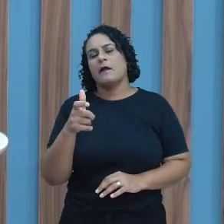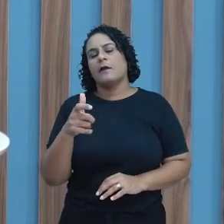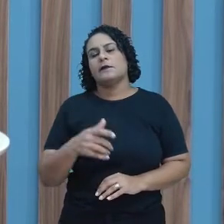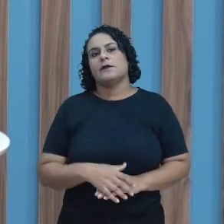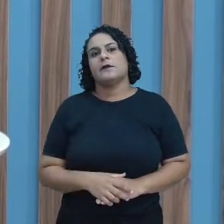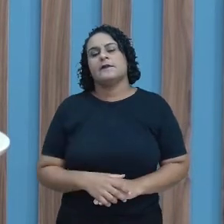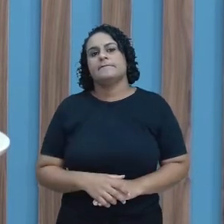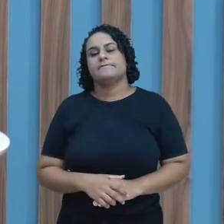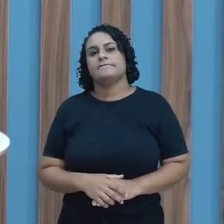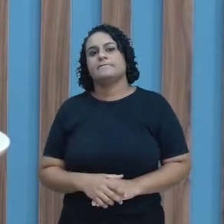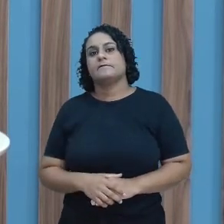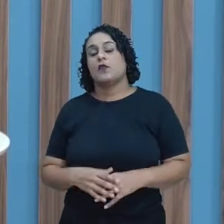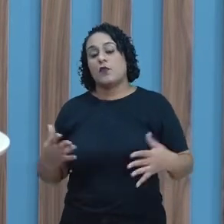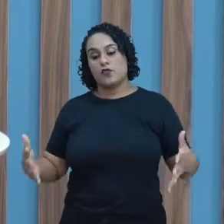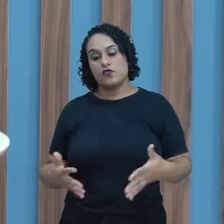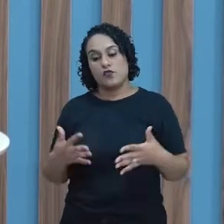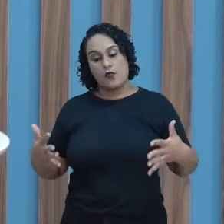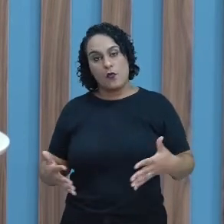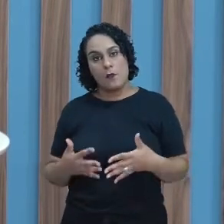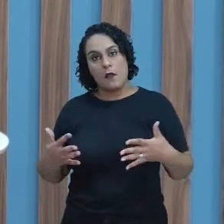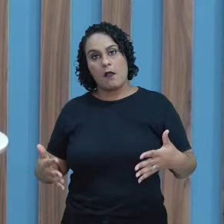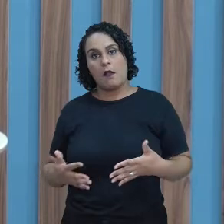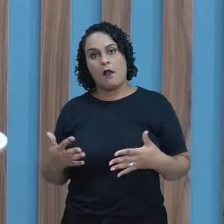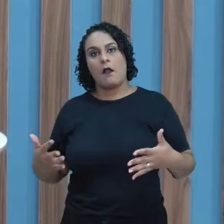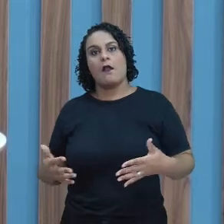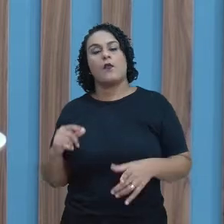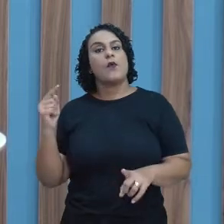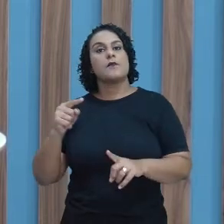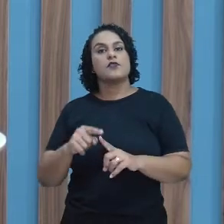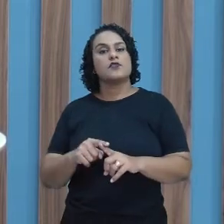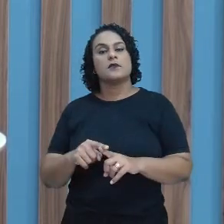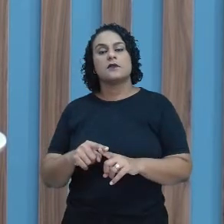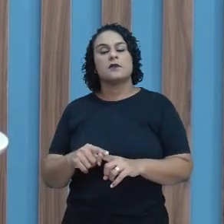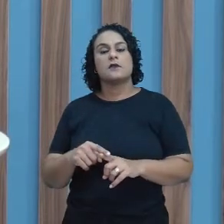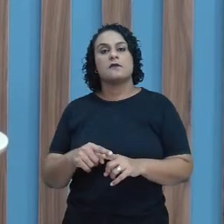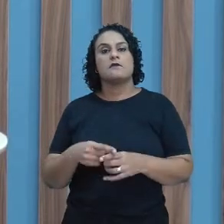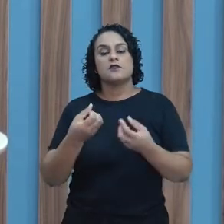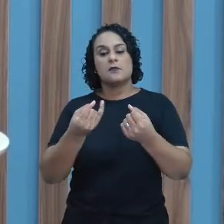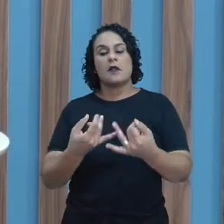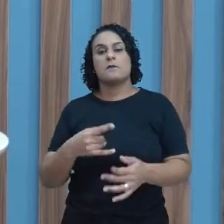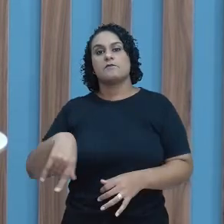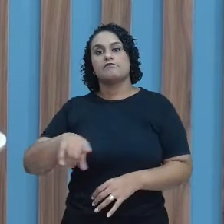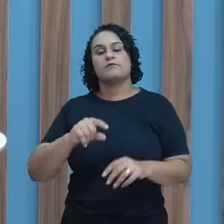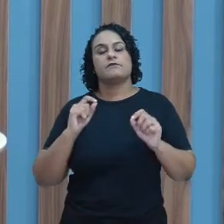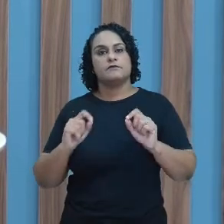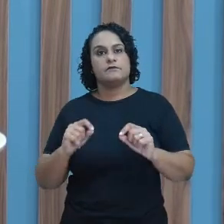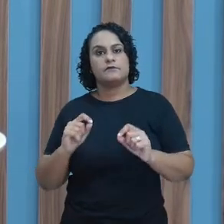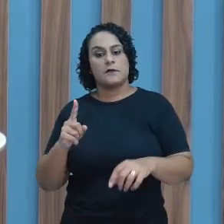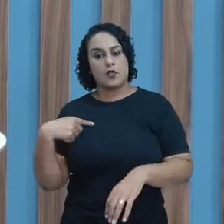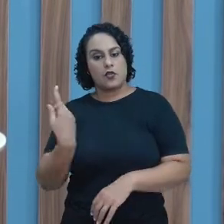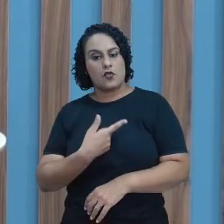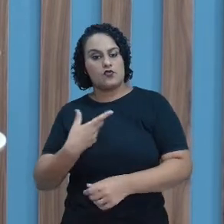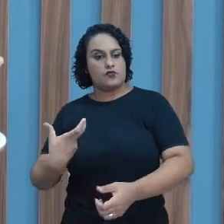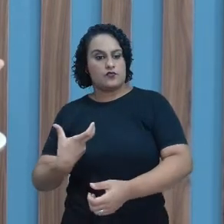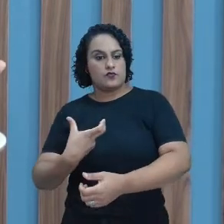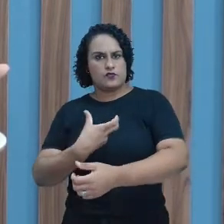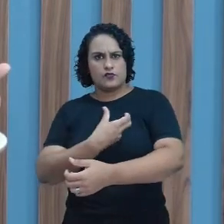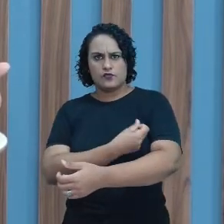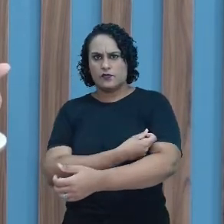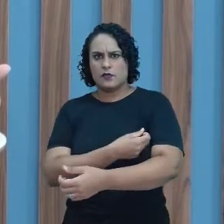gente estimula aqui, o nosso grande objetivo é dizer para vocês que nós tomamos vacina